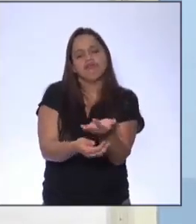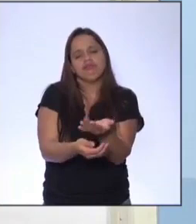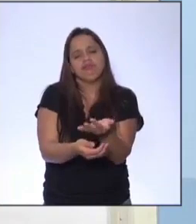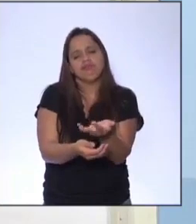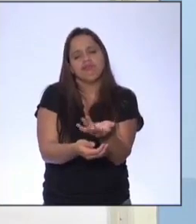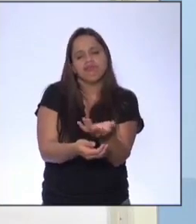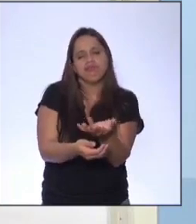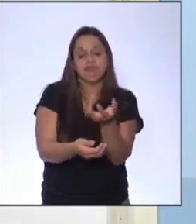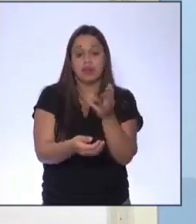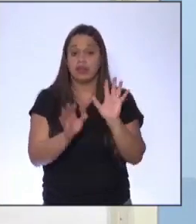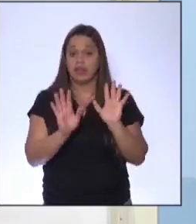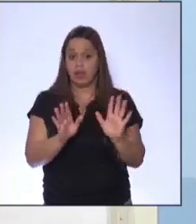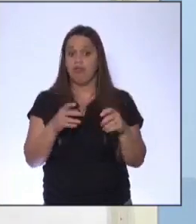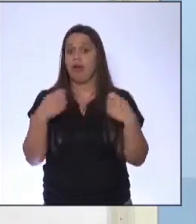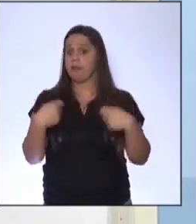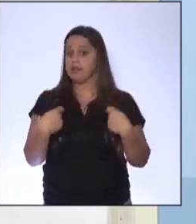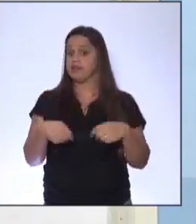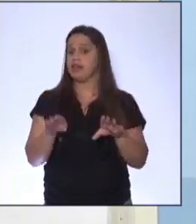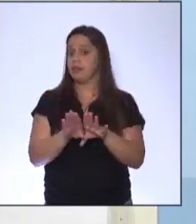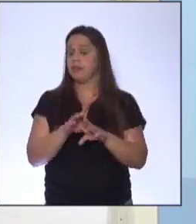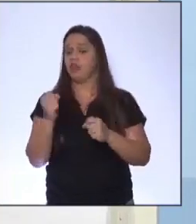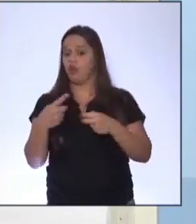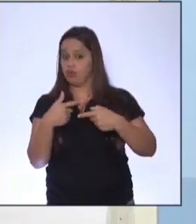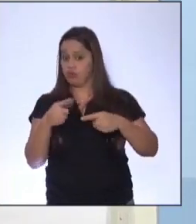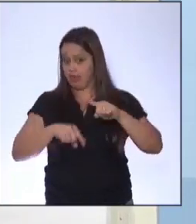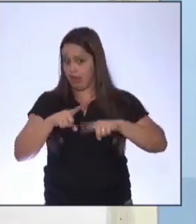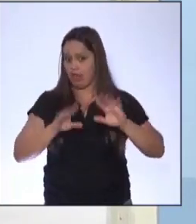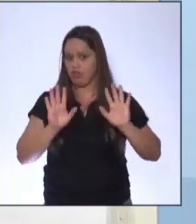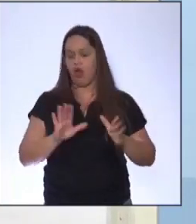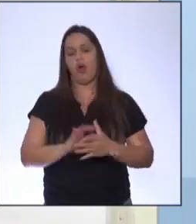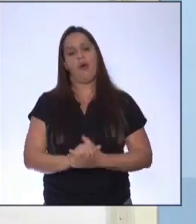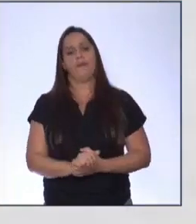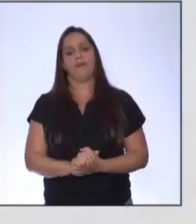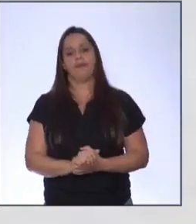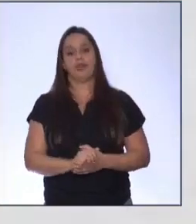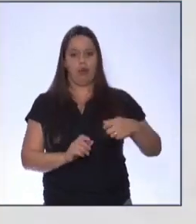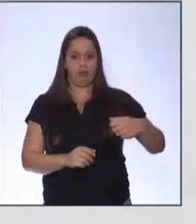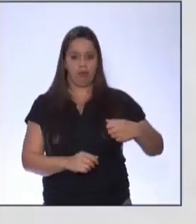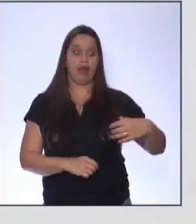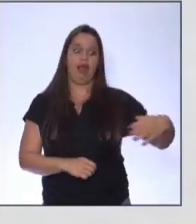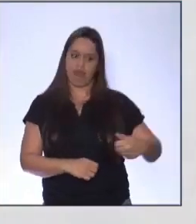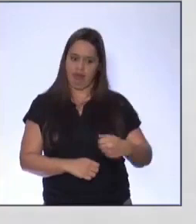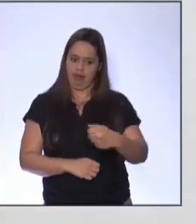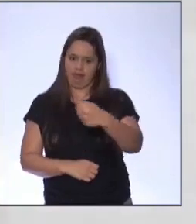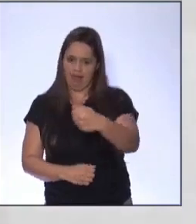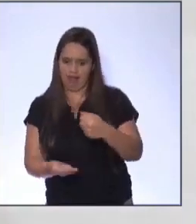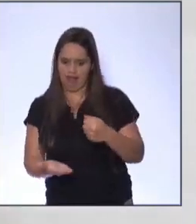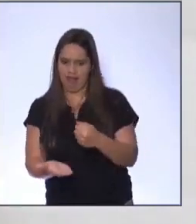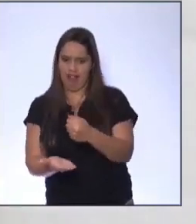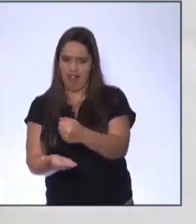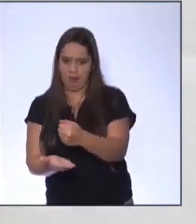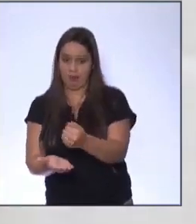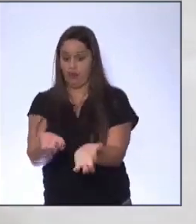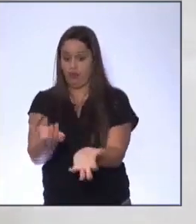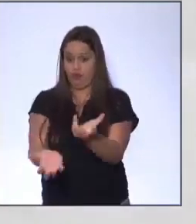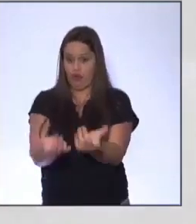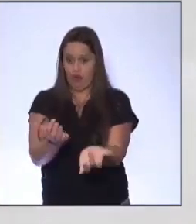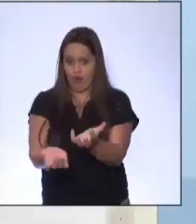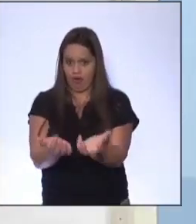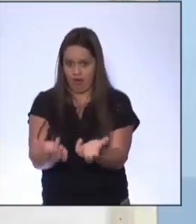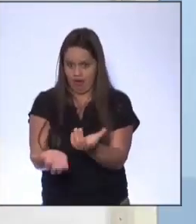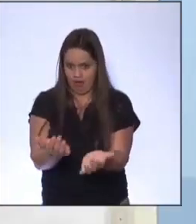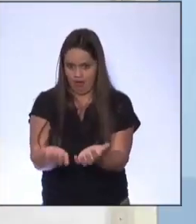vão precisar de alguns utensílios. Então, lá, a caneca para ferver a água. Vai precisar de